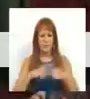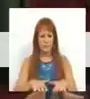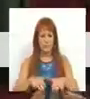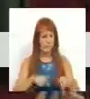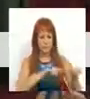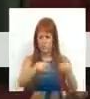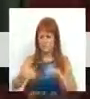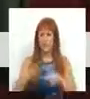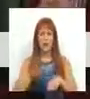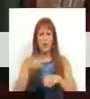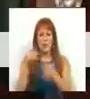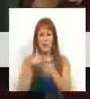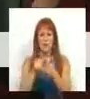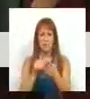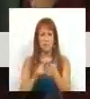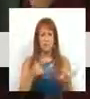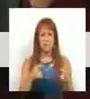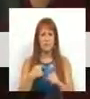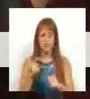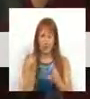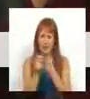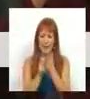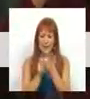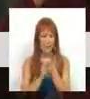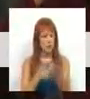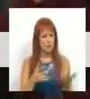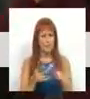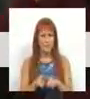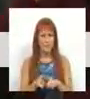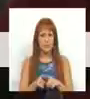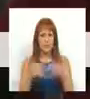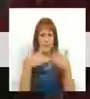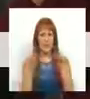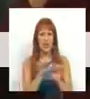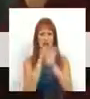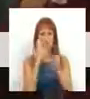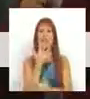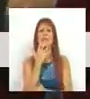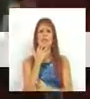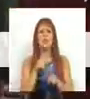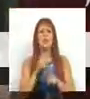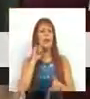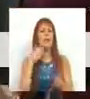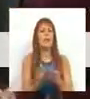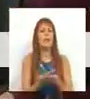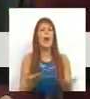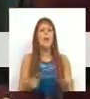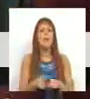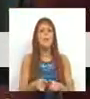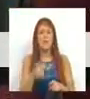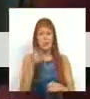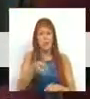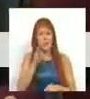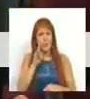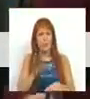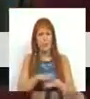plenário pela introdução de critérios transparentes, rigorosos, que garantam aos